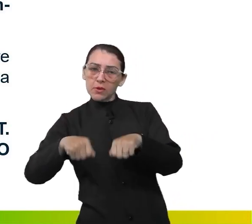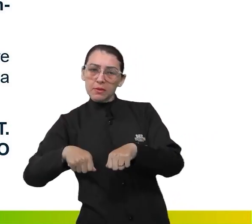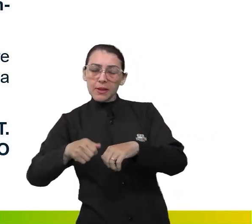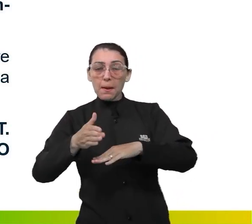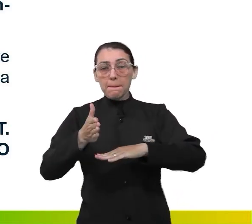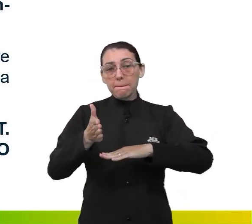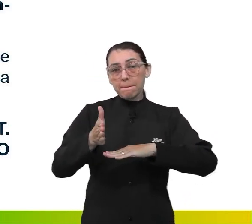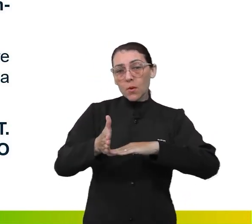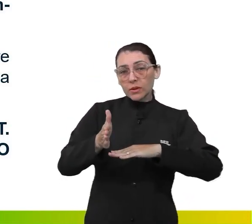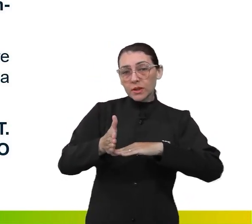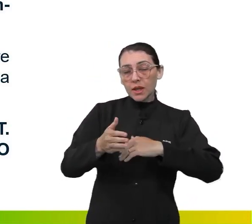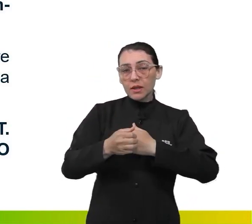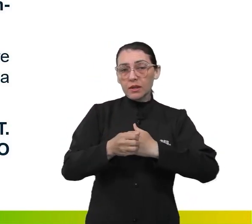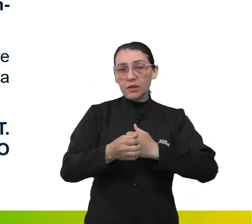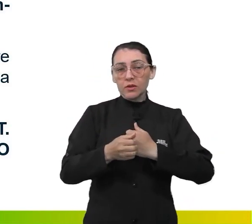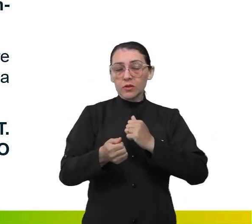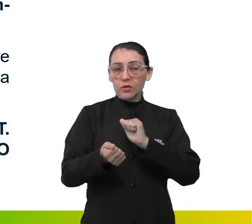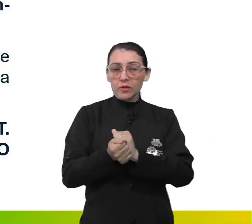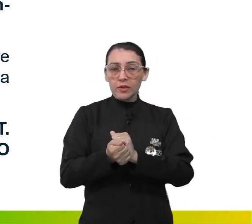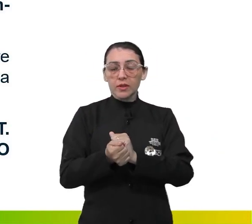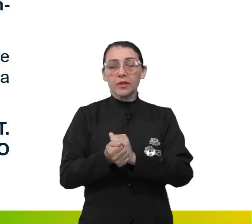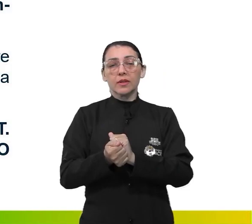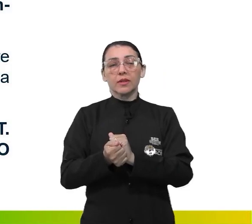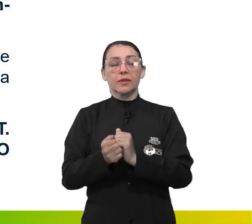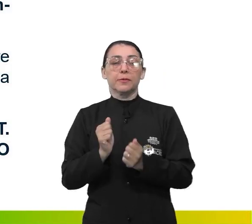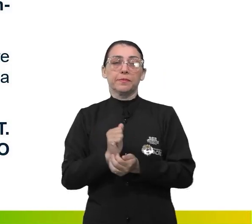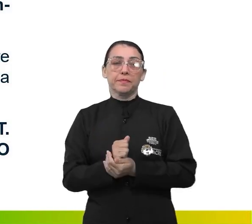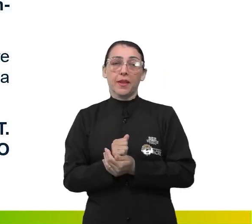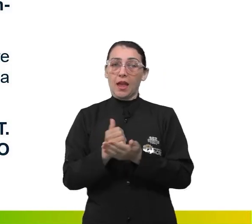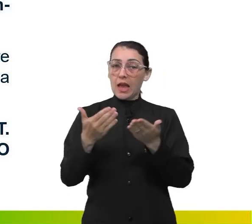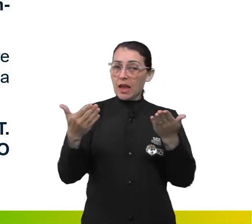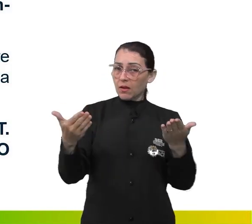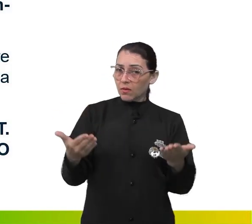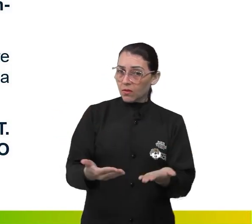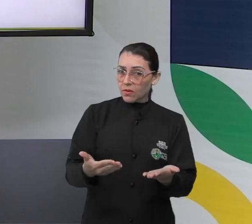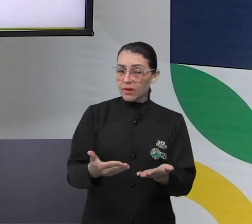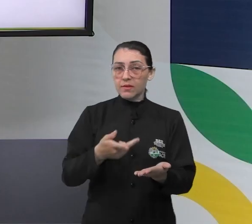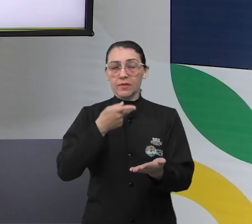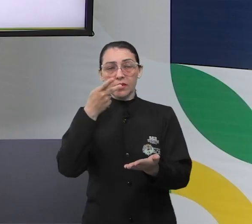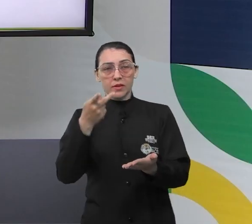possibilidade de juntar a ética e a política. Agora,